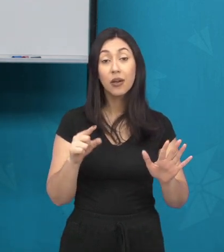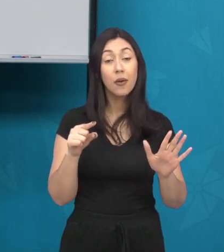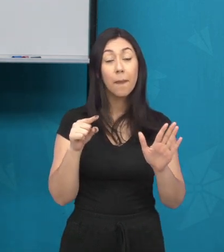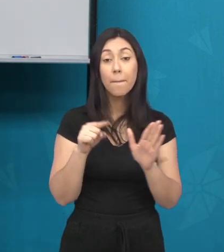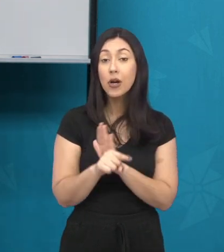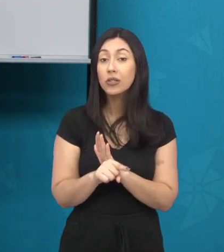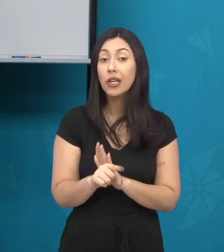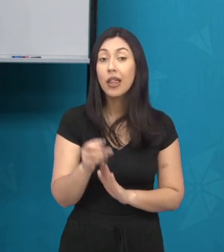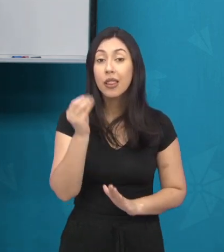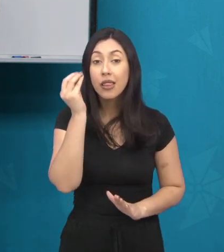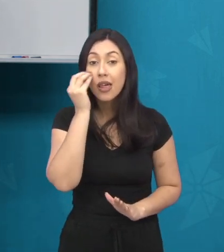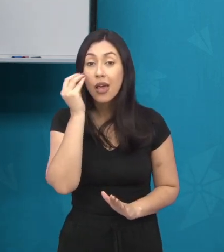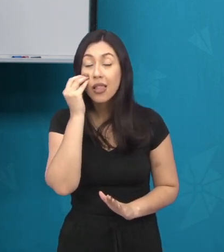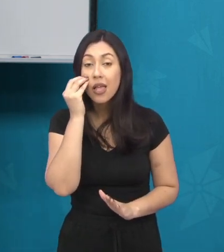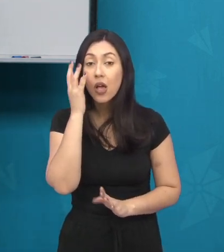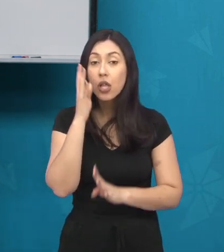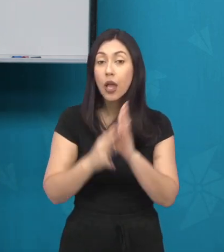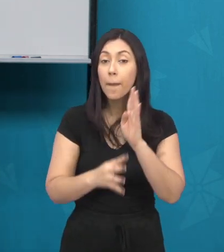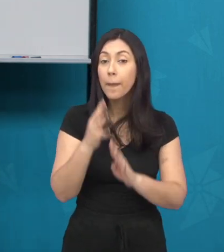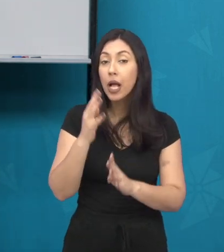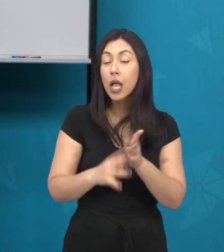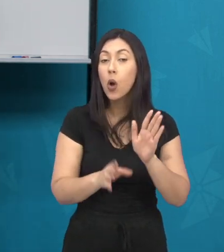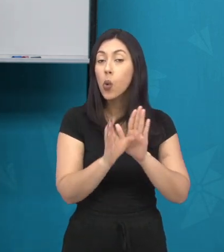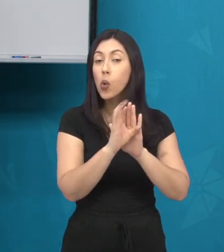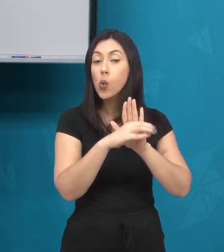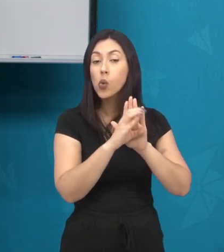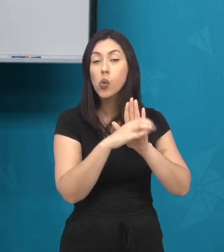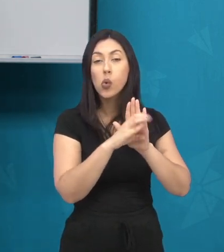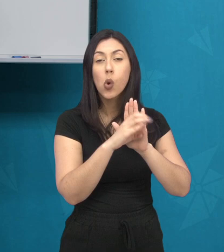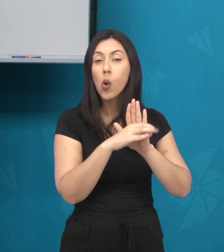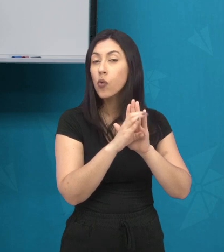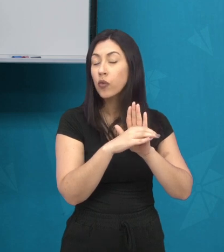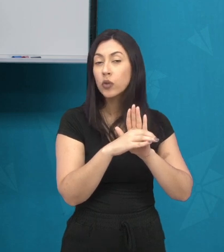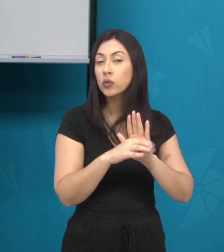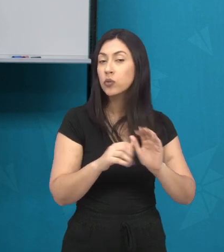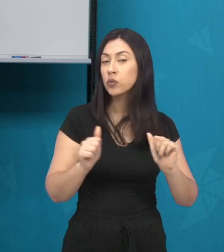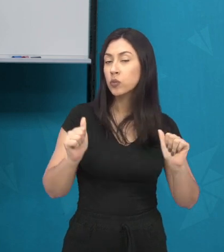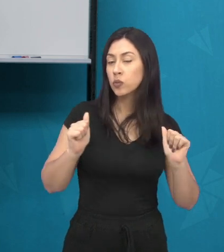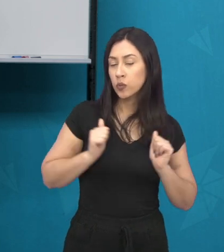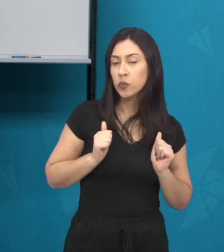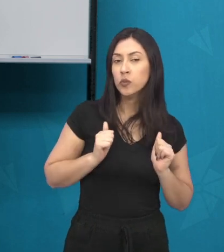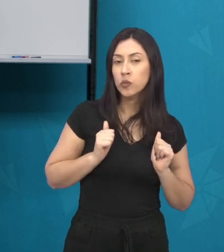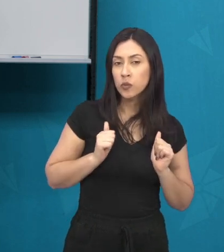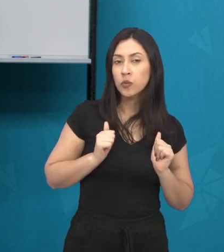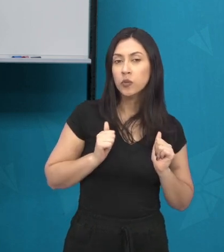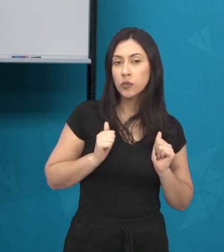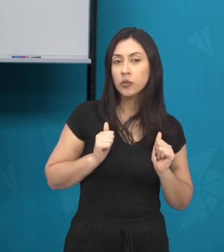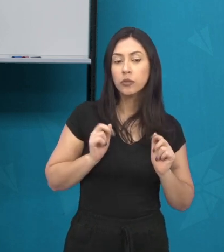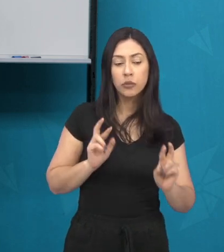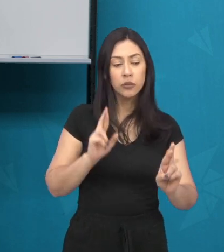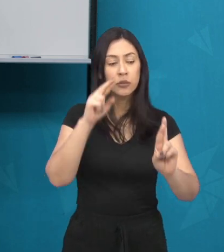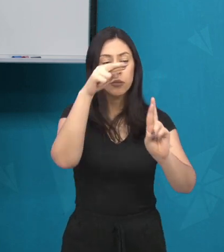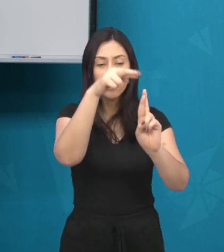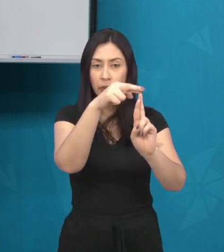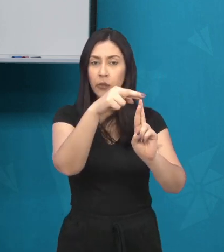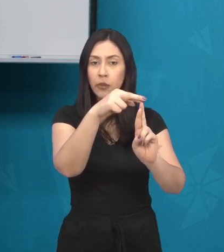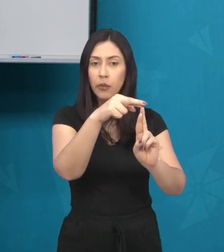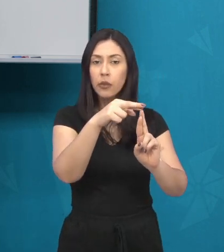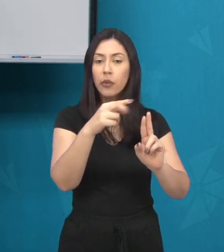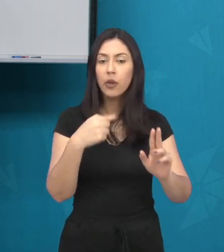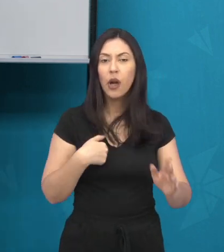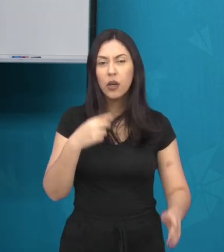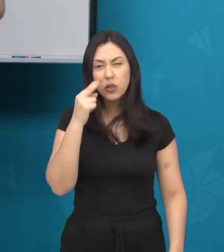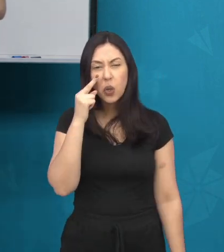essa questão ela ela busca o conceito de sistema sistema inercial que eu falei para vocês de referencial